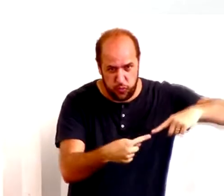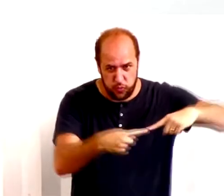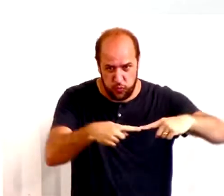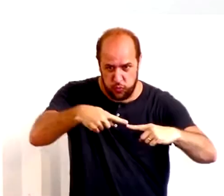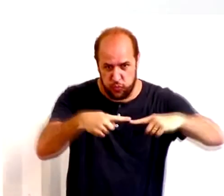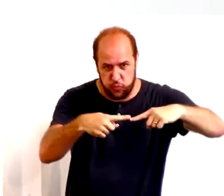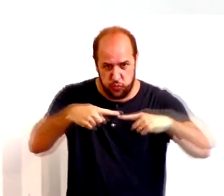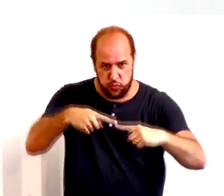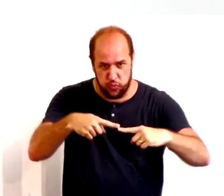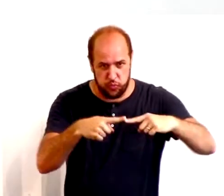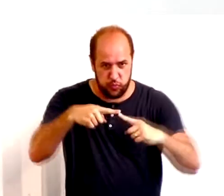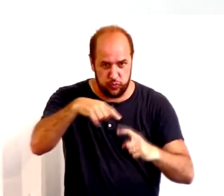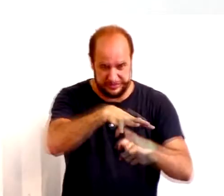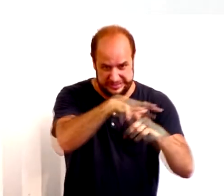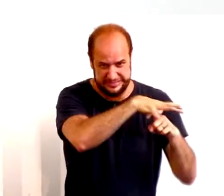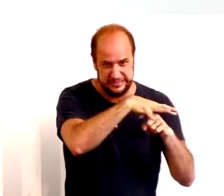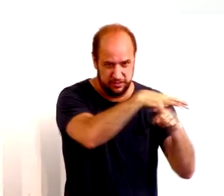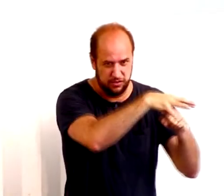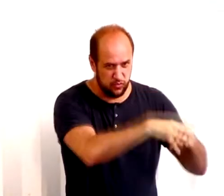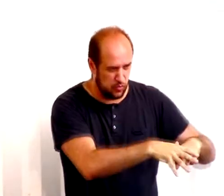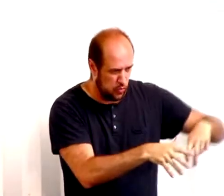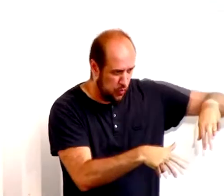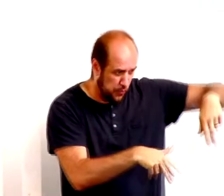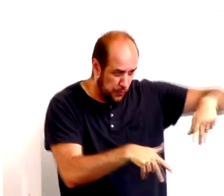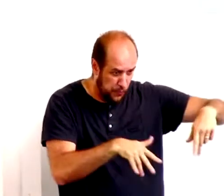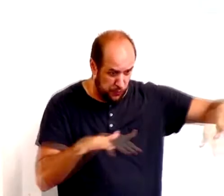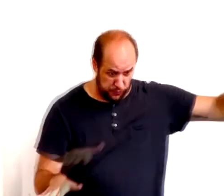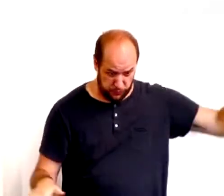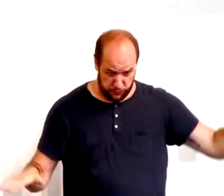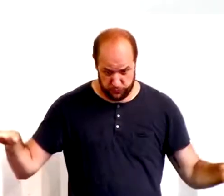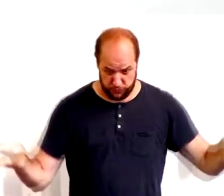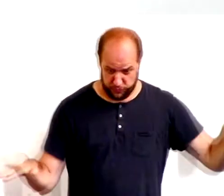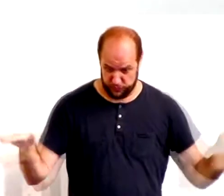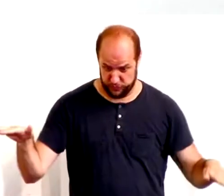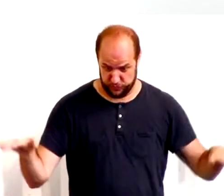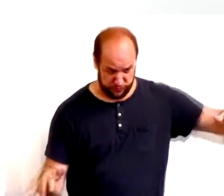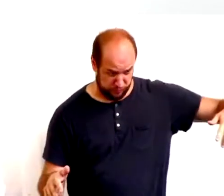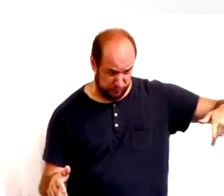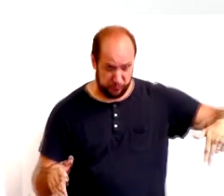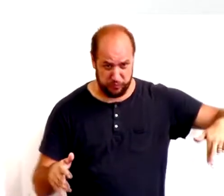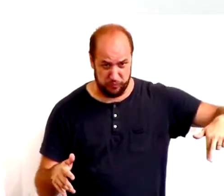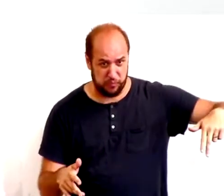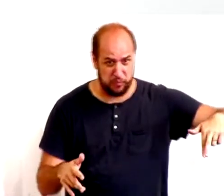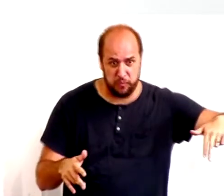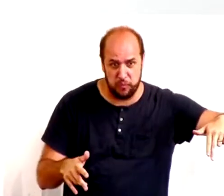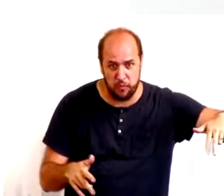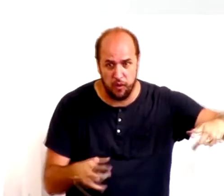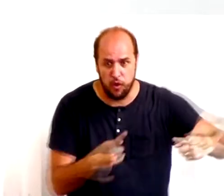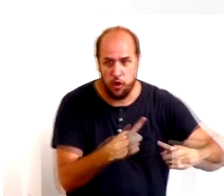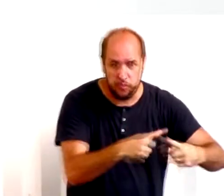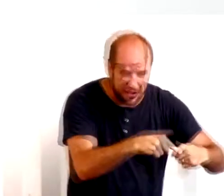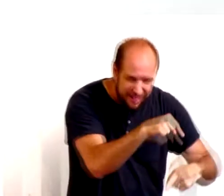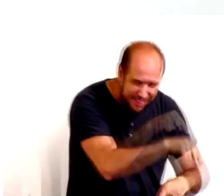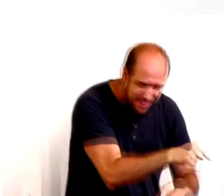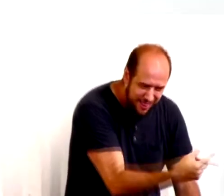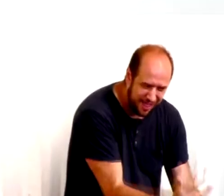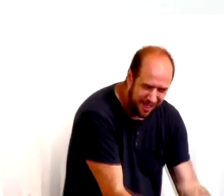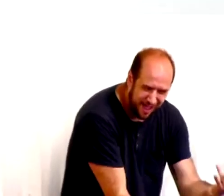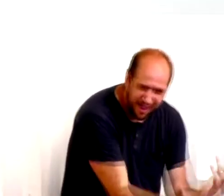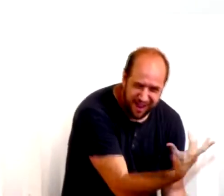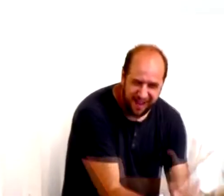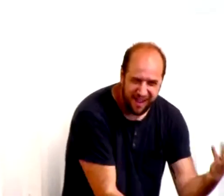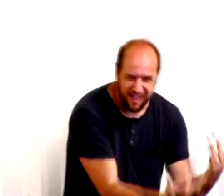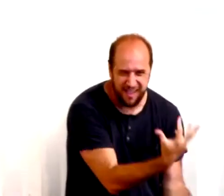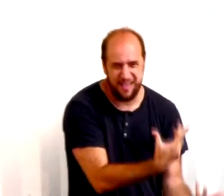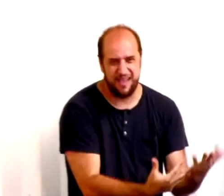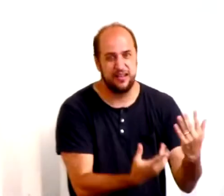aranha, mas não é a teia de aranha do Homem-Aranha dos filmes, é aquela teia de aranha frágil. Vocês vão pisar, o